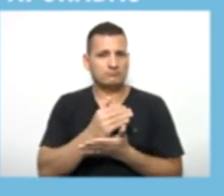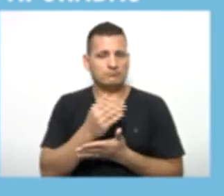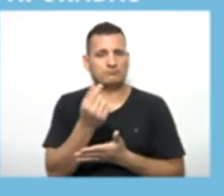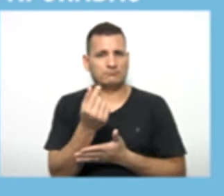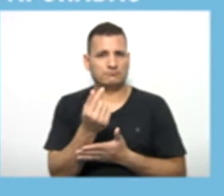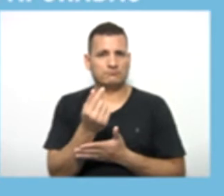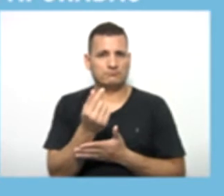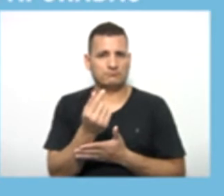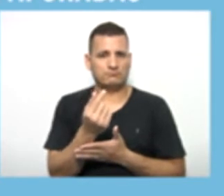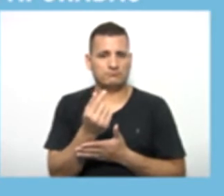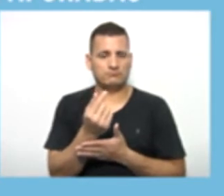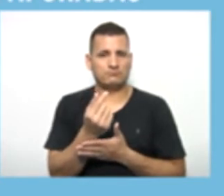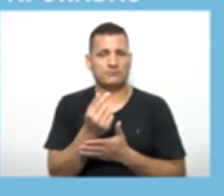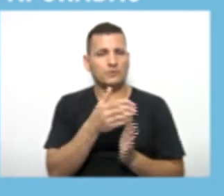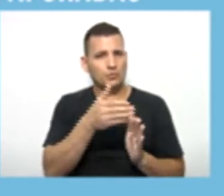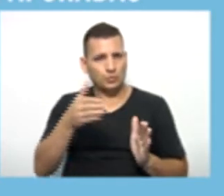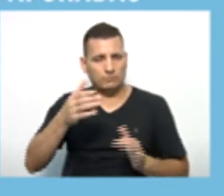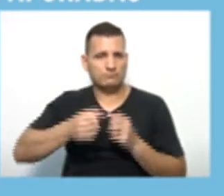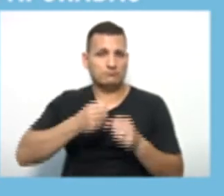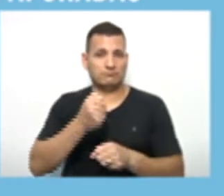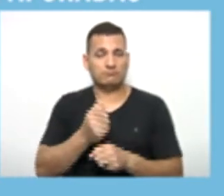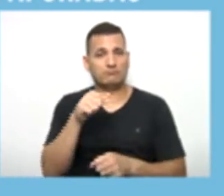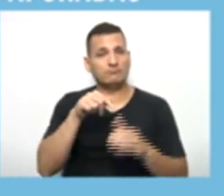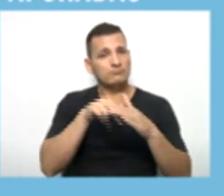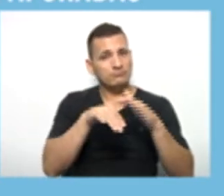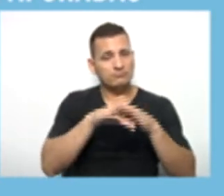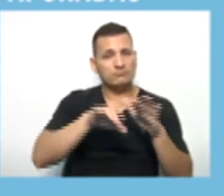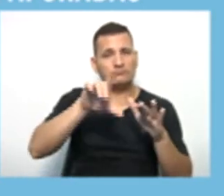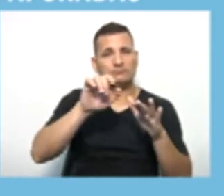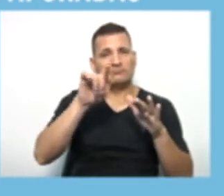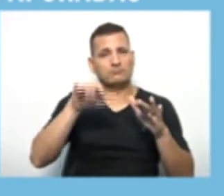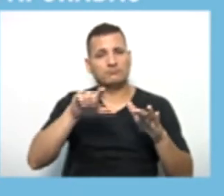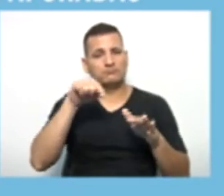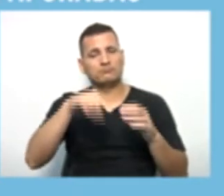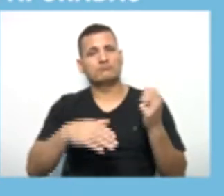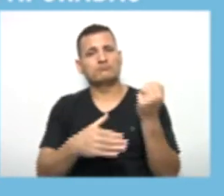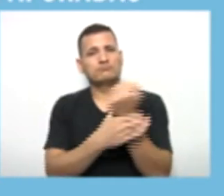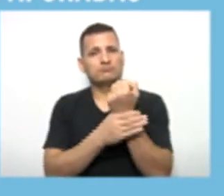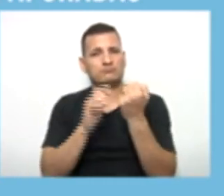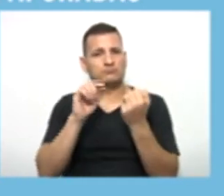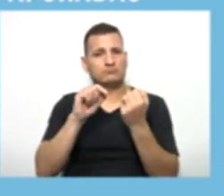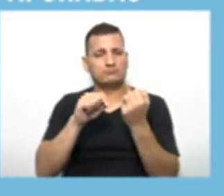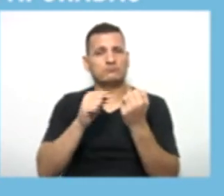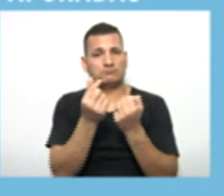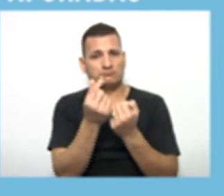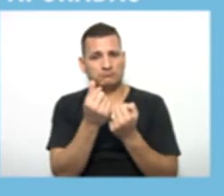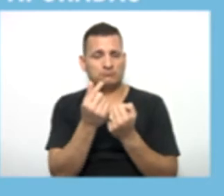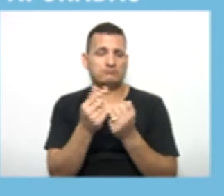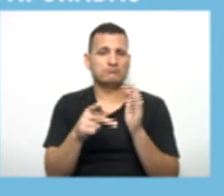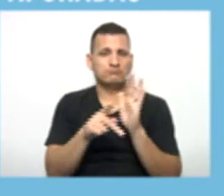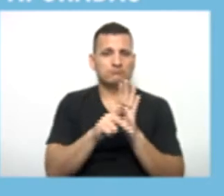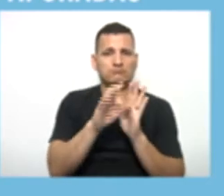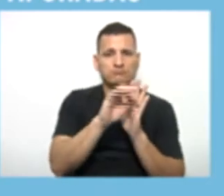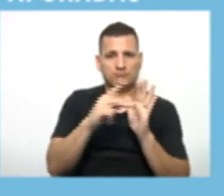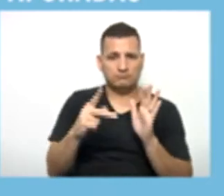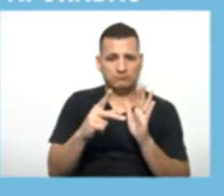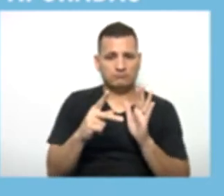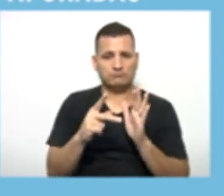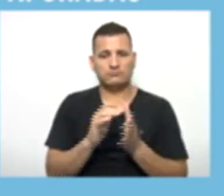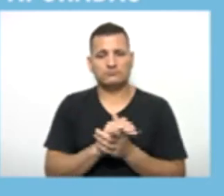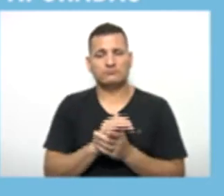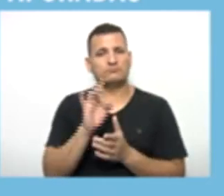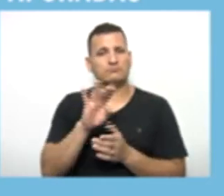apuradas no exercício. A reserva legal assegura a integridade do capital social da cooperativa e somente poderá